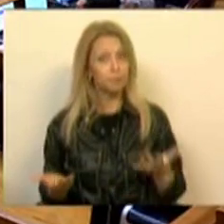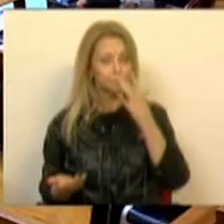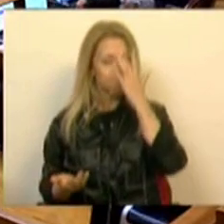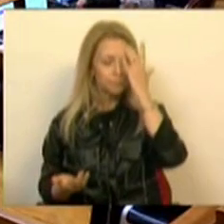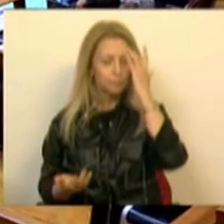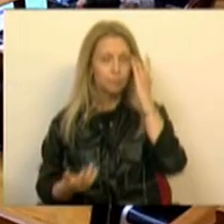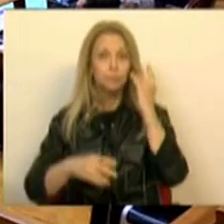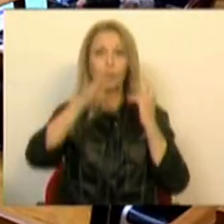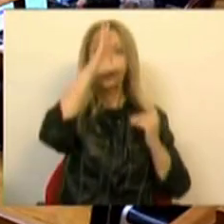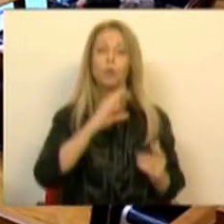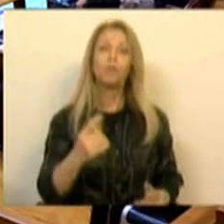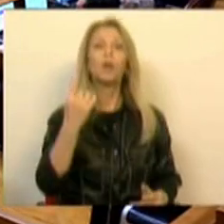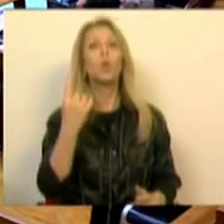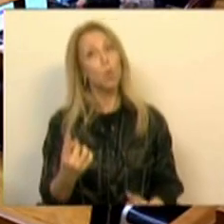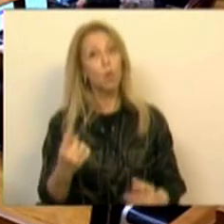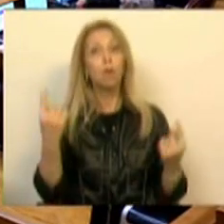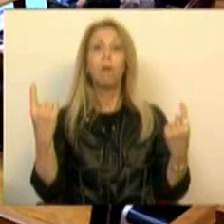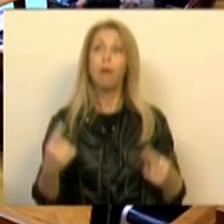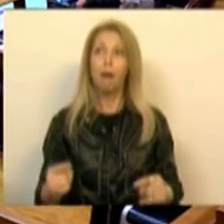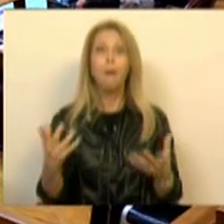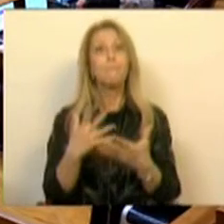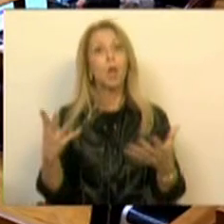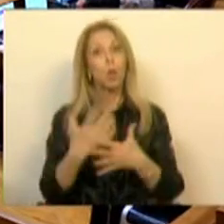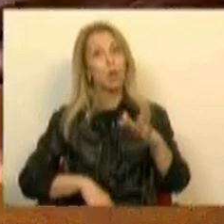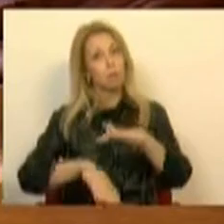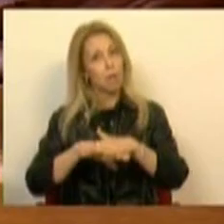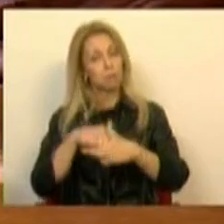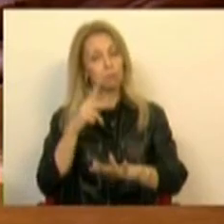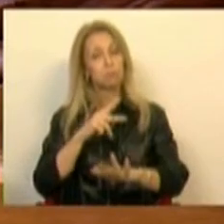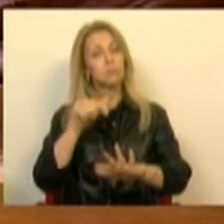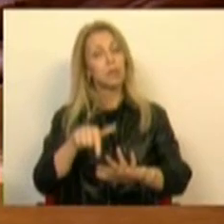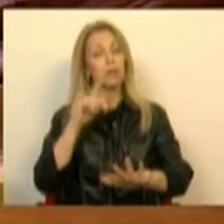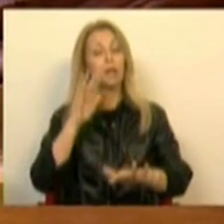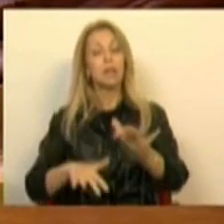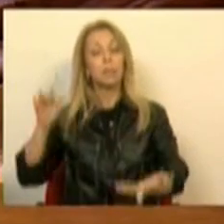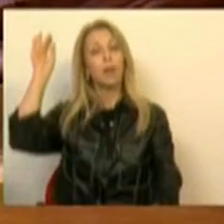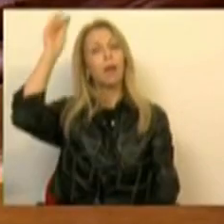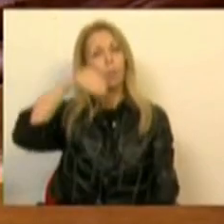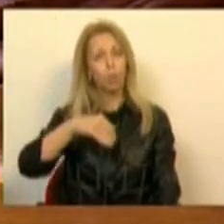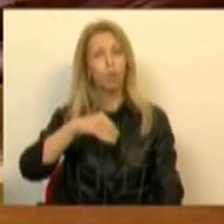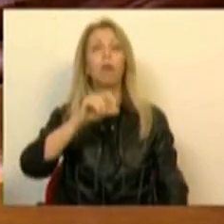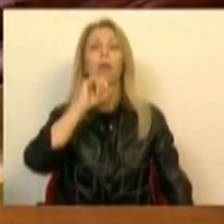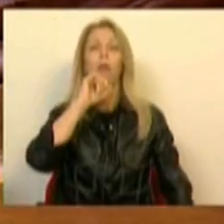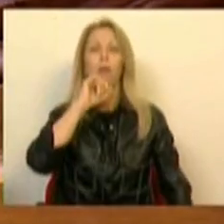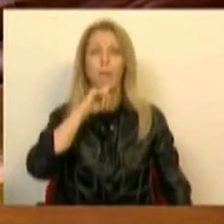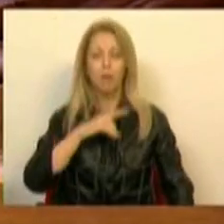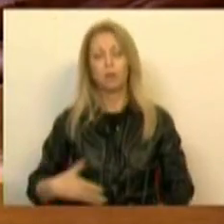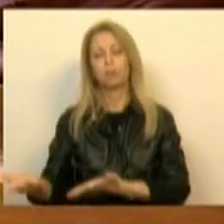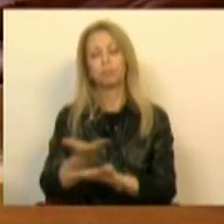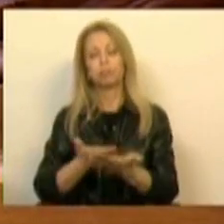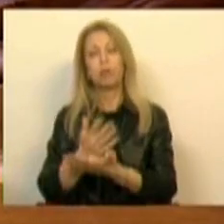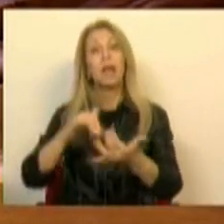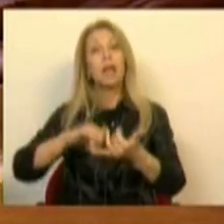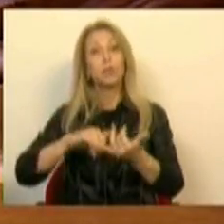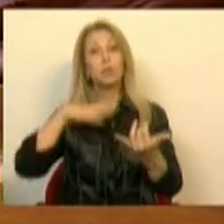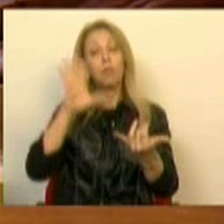é um Governo que, dispondo de maioria nesta Assembleia da República, foi capaz de negociar com a Associação Nacional dos